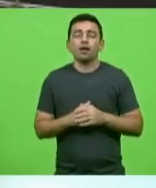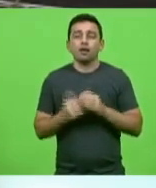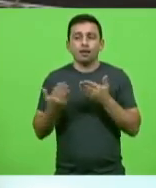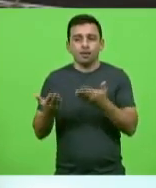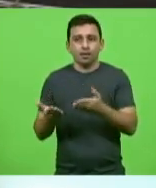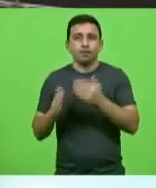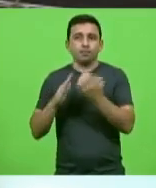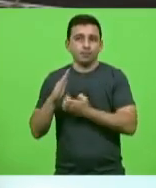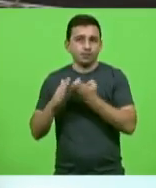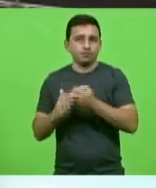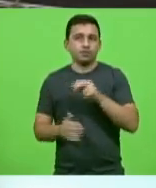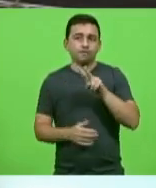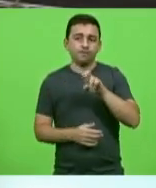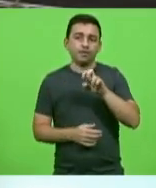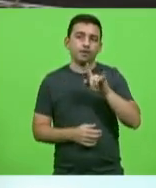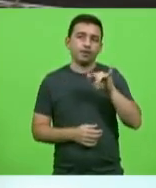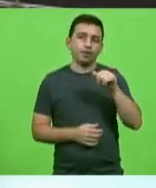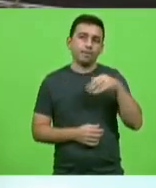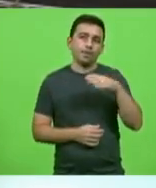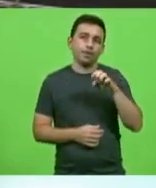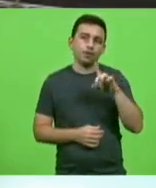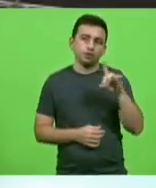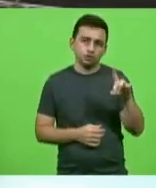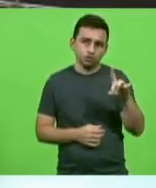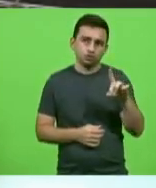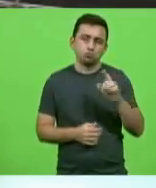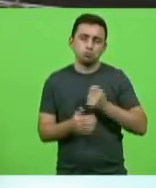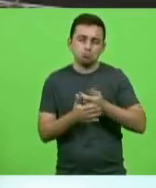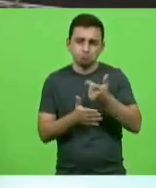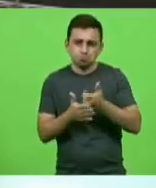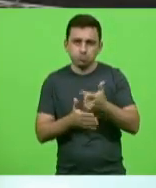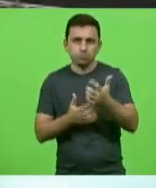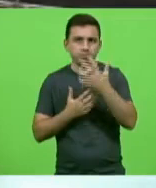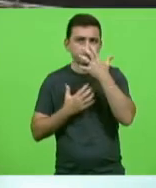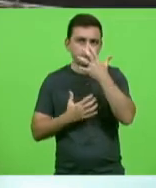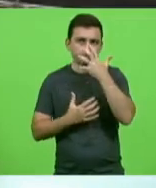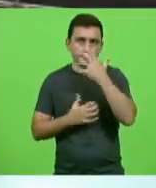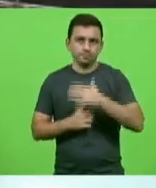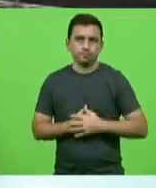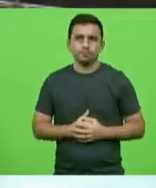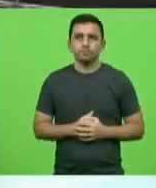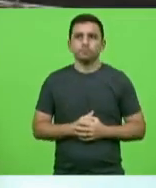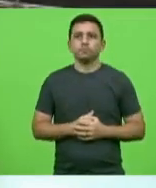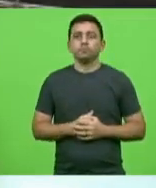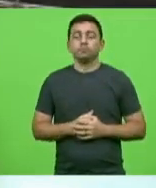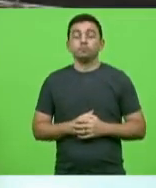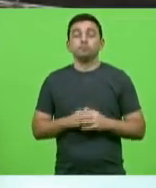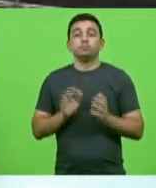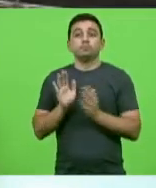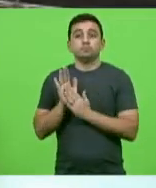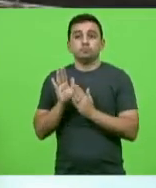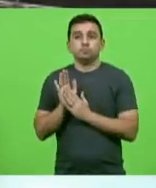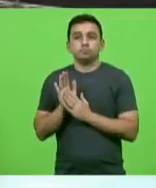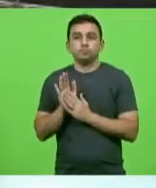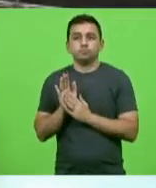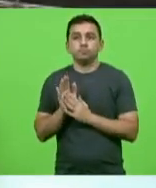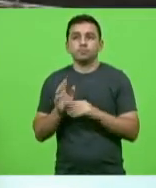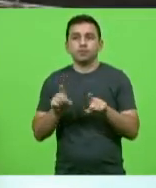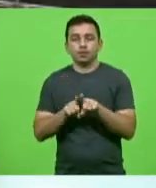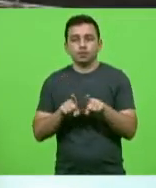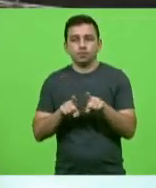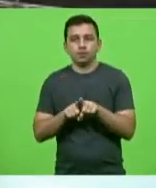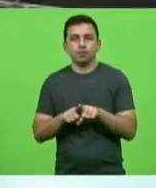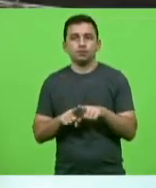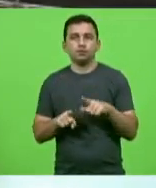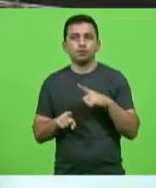empresa Veiga medem para aquisição nos respiradores E a propósito strass